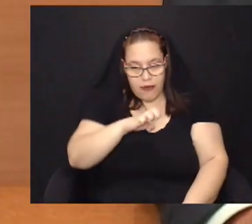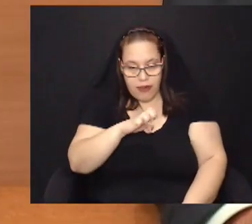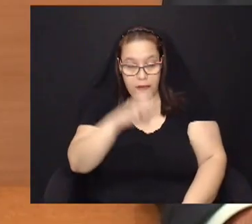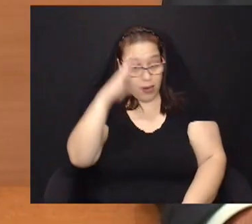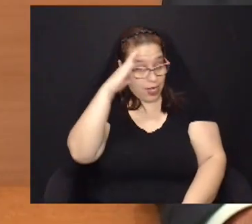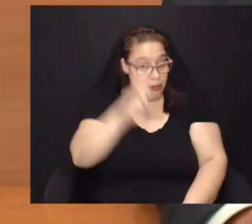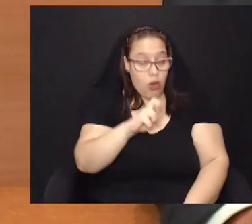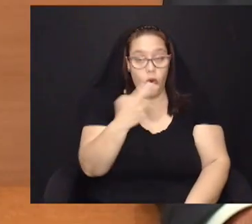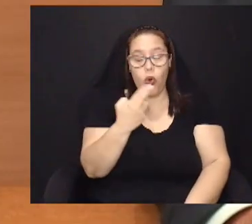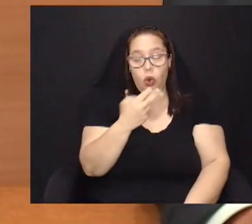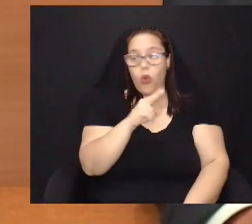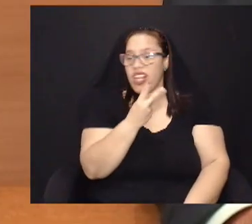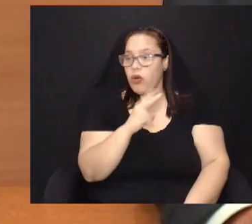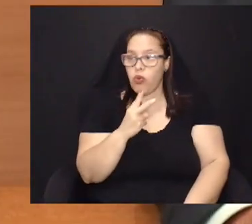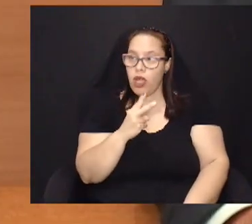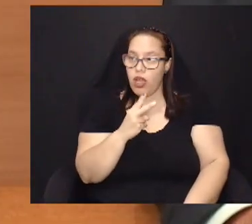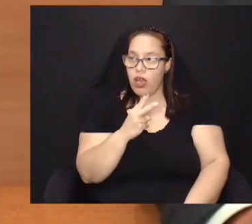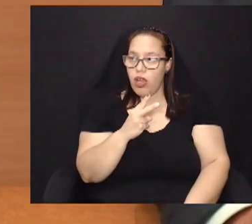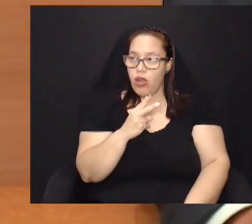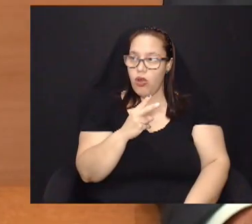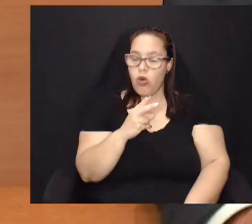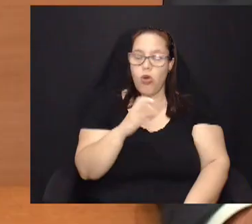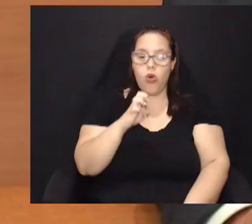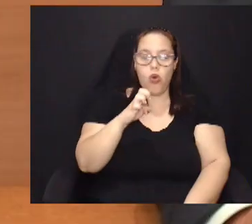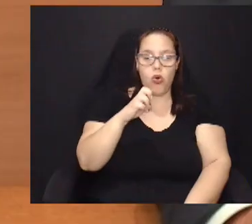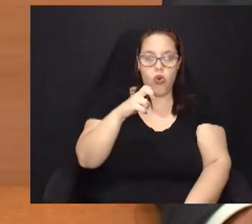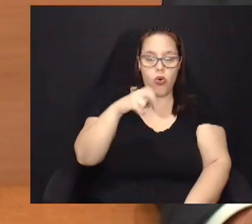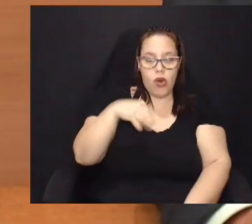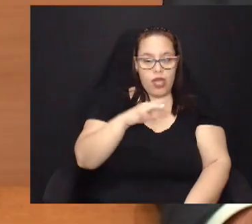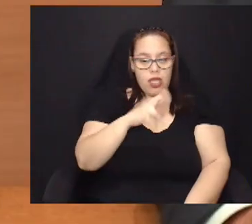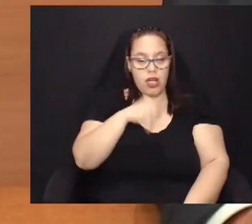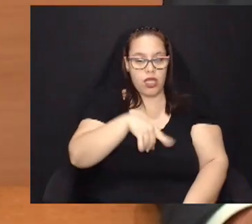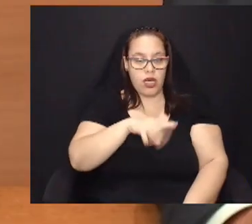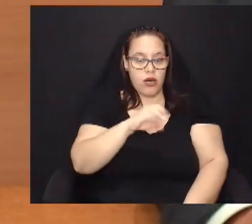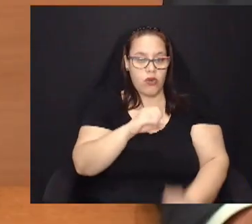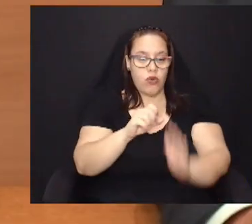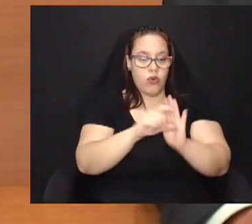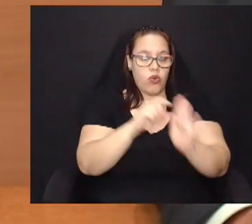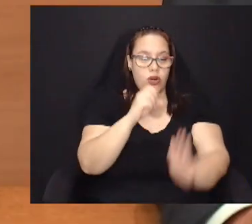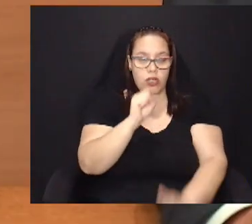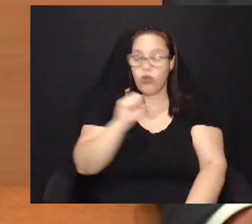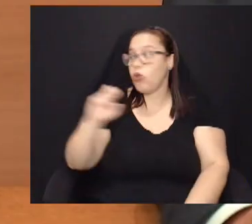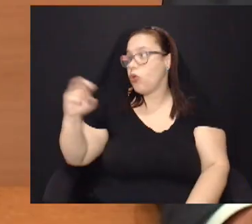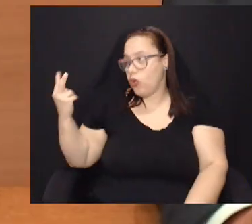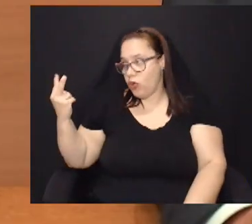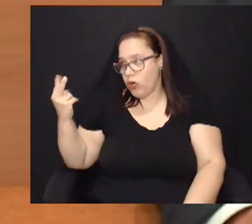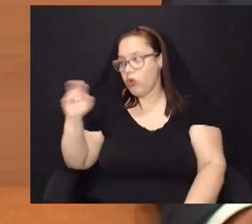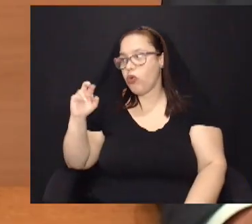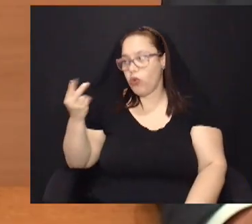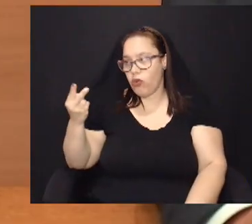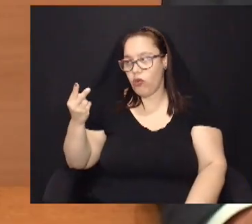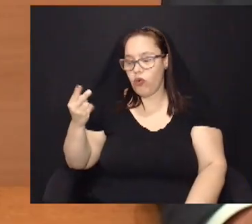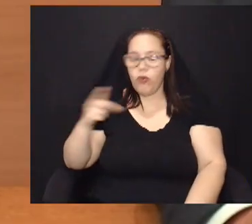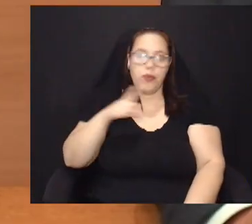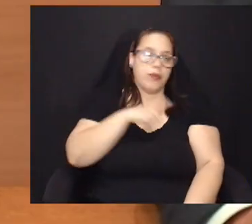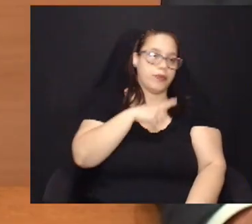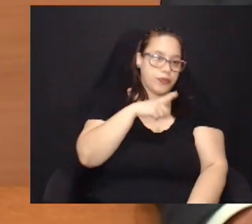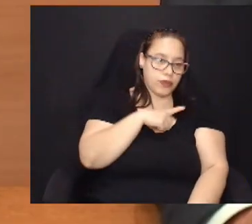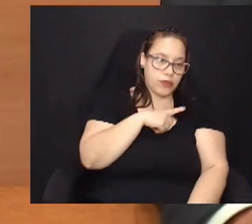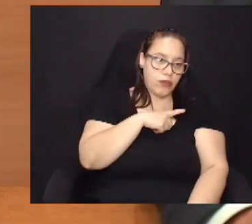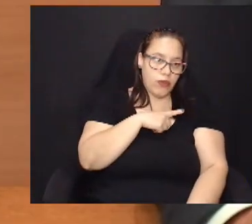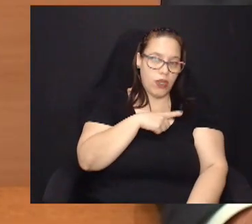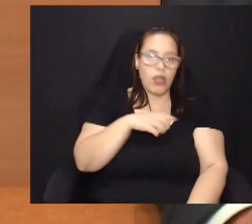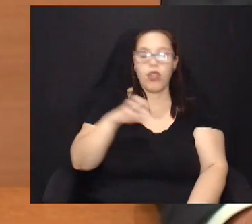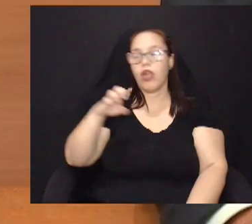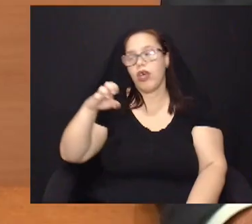secundário o entretenimento para estar valendo esse artigo 8º. Os dois. Os dois. Os dois. Tendo o Tendo KNAI,